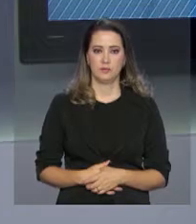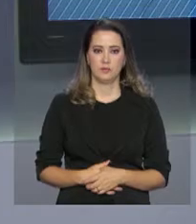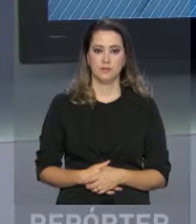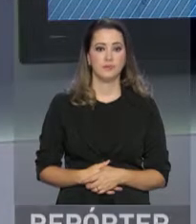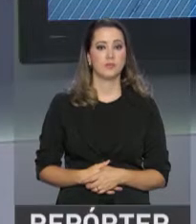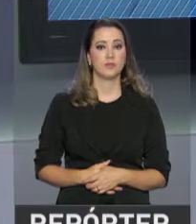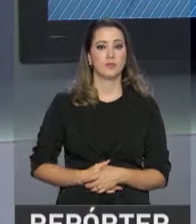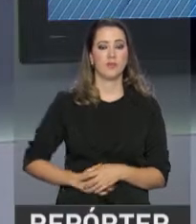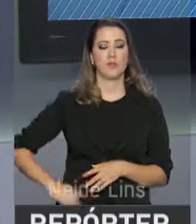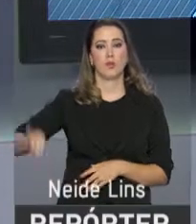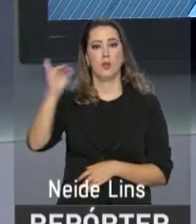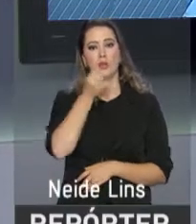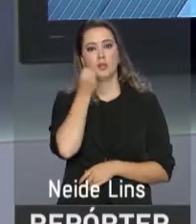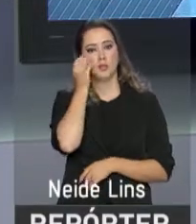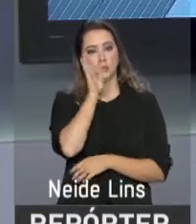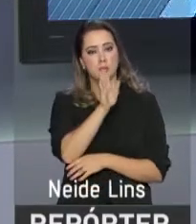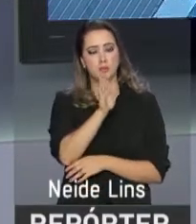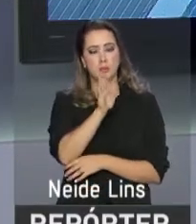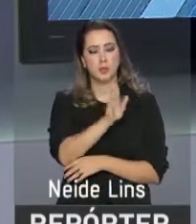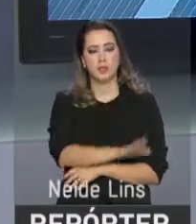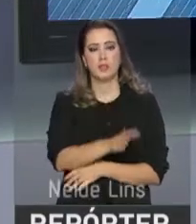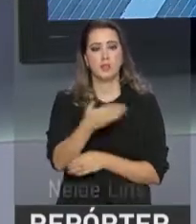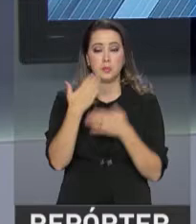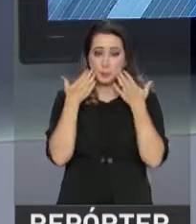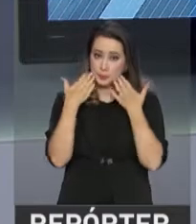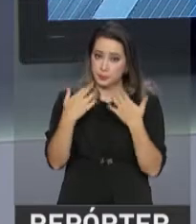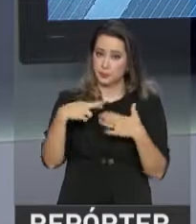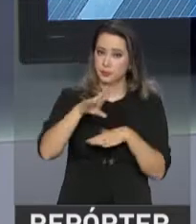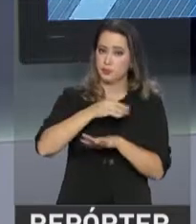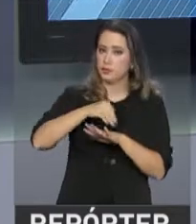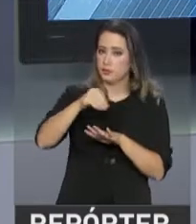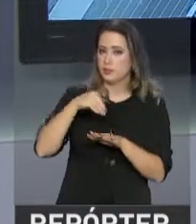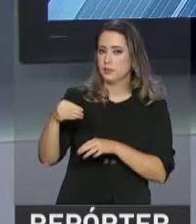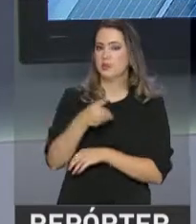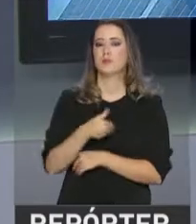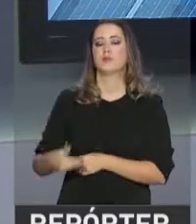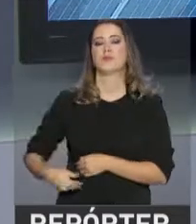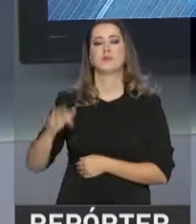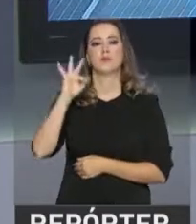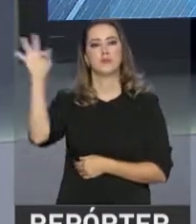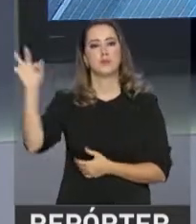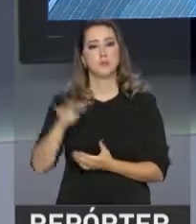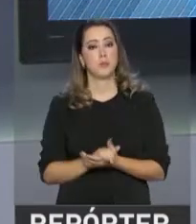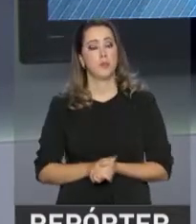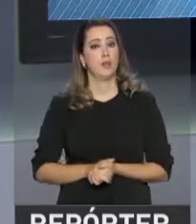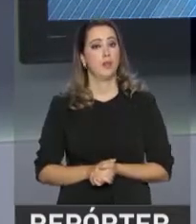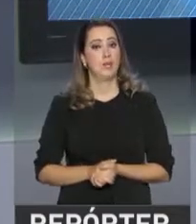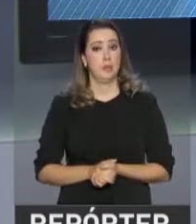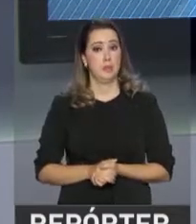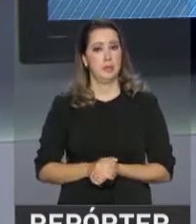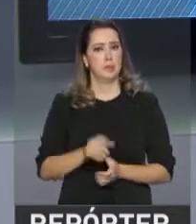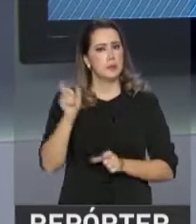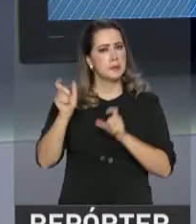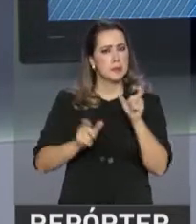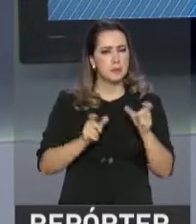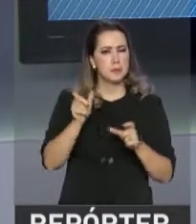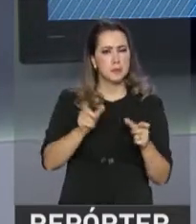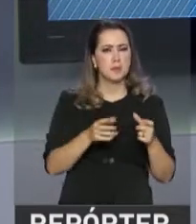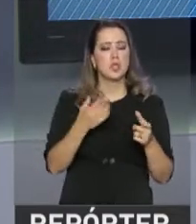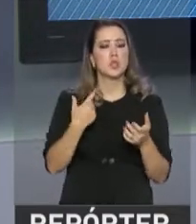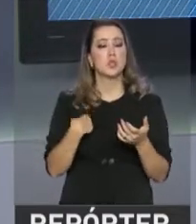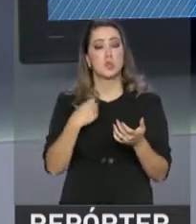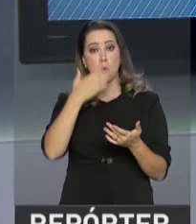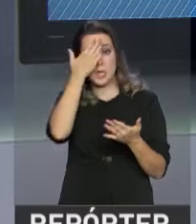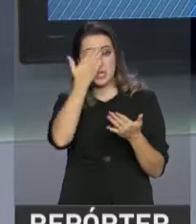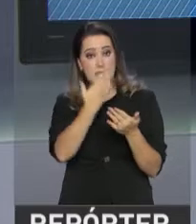olá boa tarde no ar o repórter nbr com as notícias do governo federal o índice de otimismo do comércio